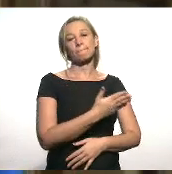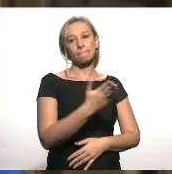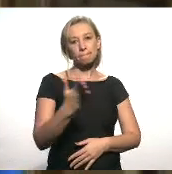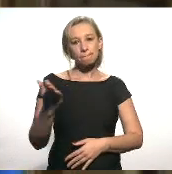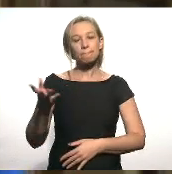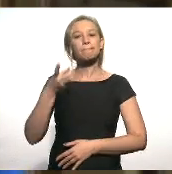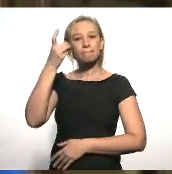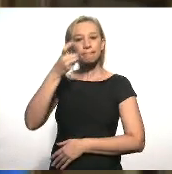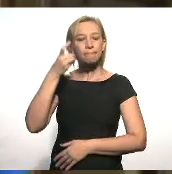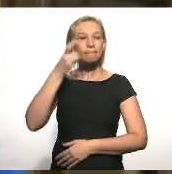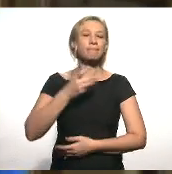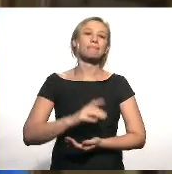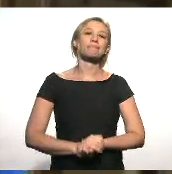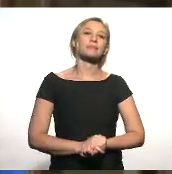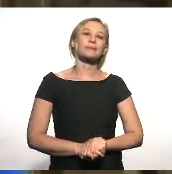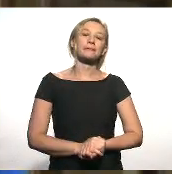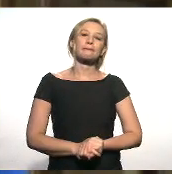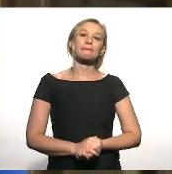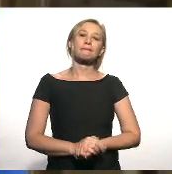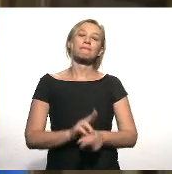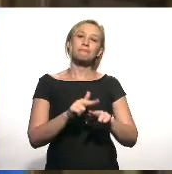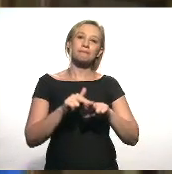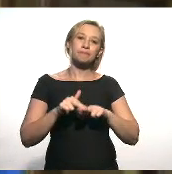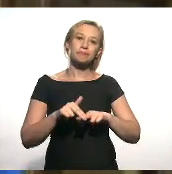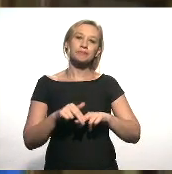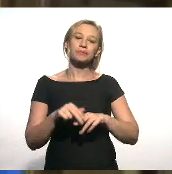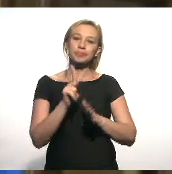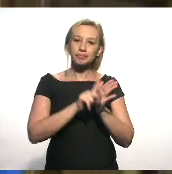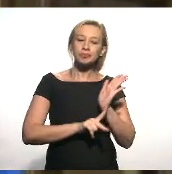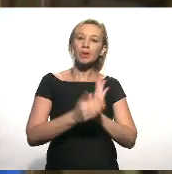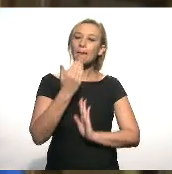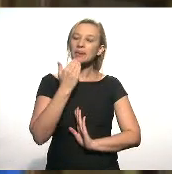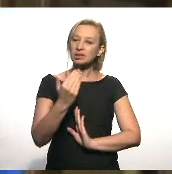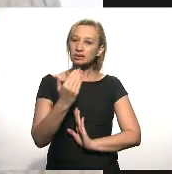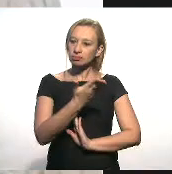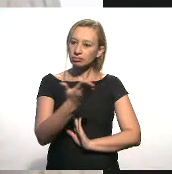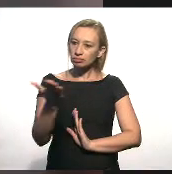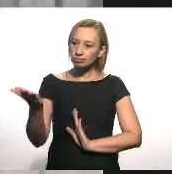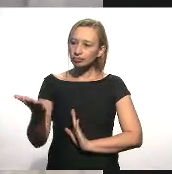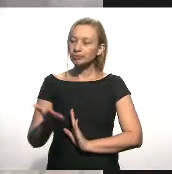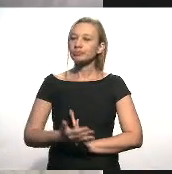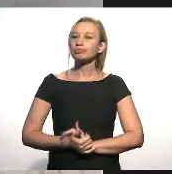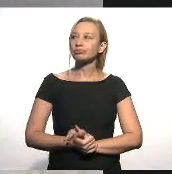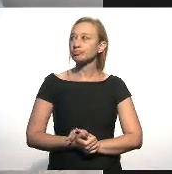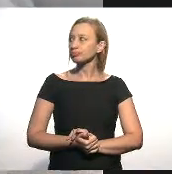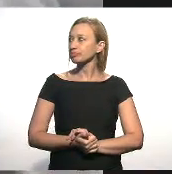deputados o mote desse projeto e pedir aos senhores...